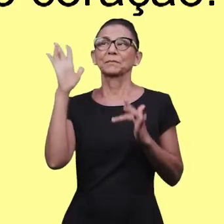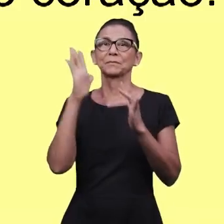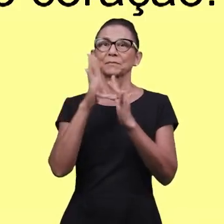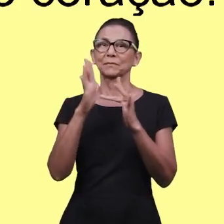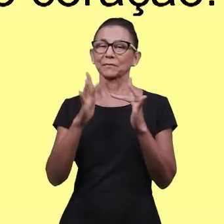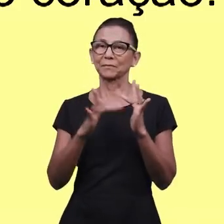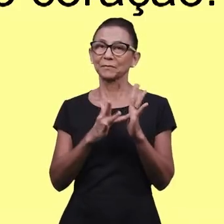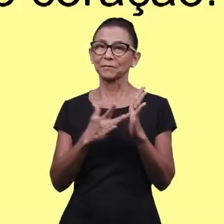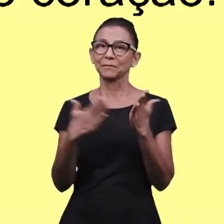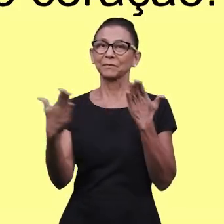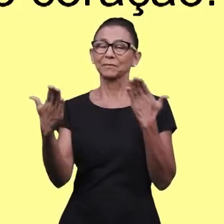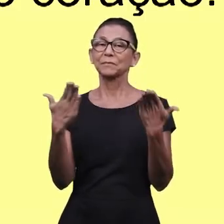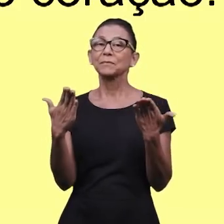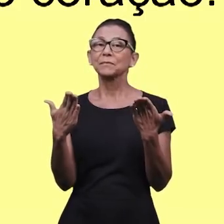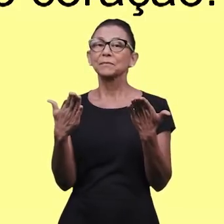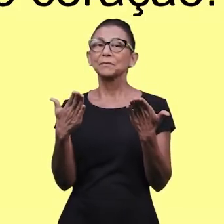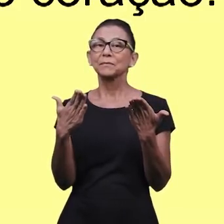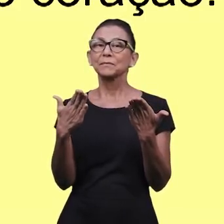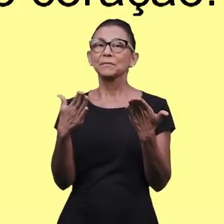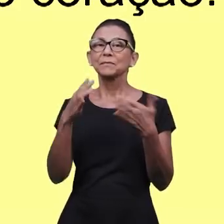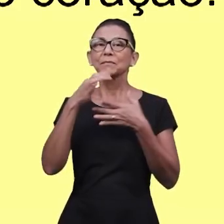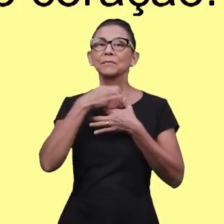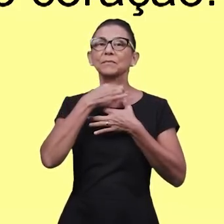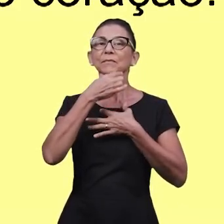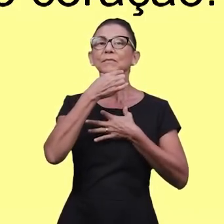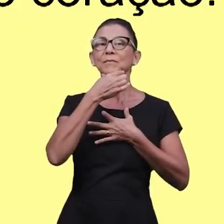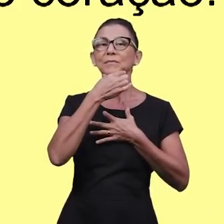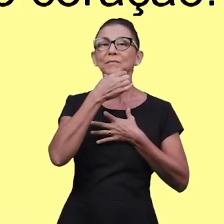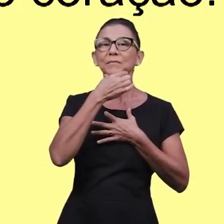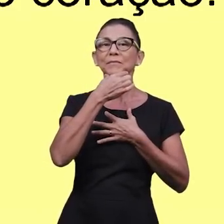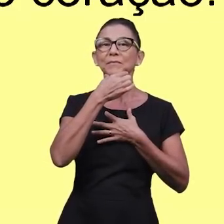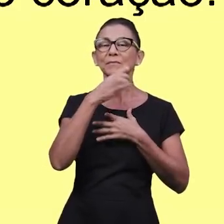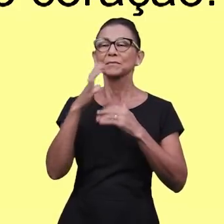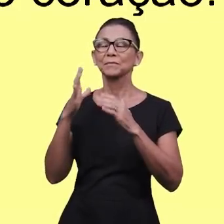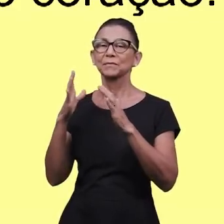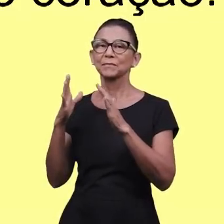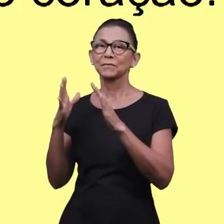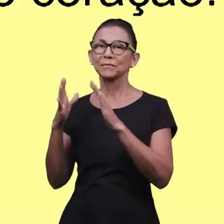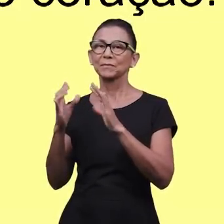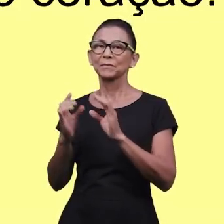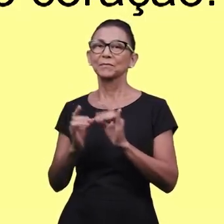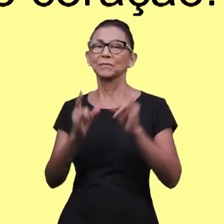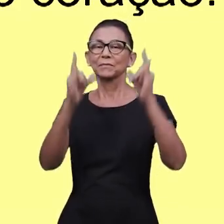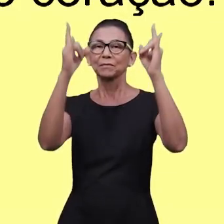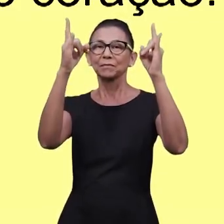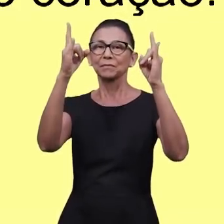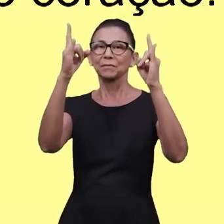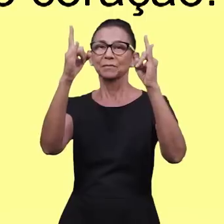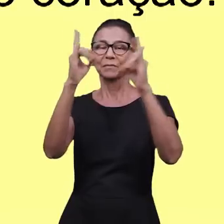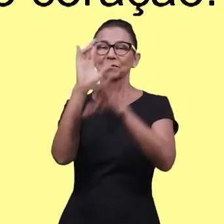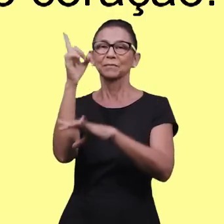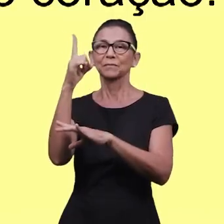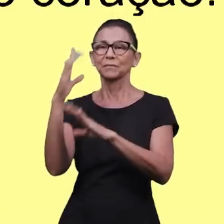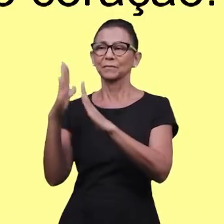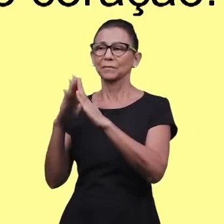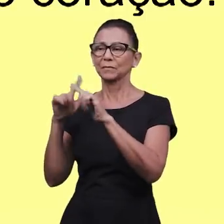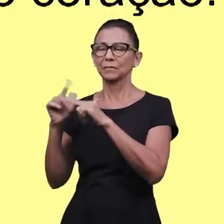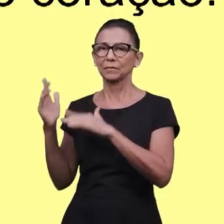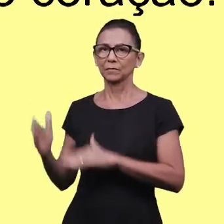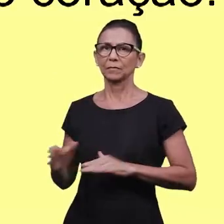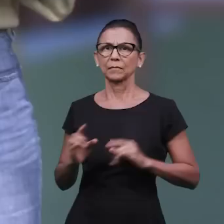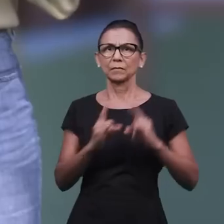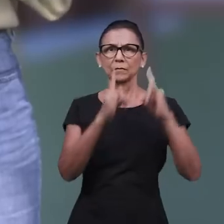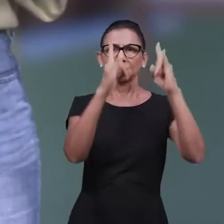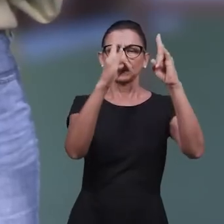compara o pescoço da noiva, a igreja fiel, à torre de Davi. A torre de Davi era muito